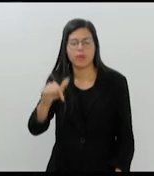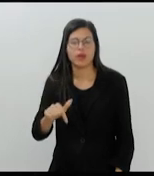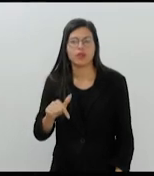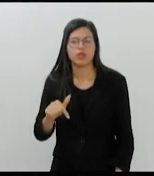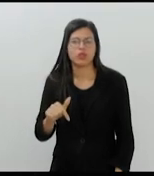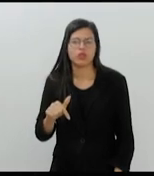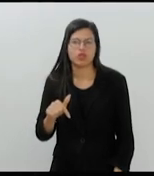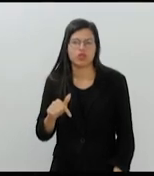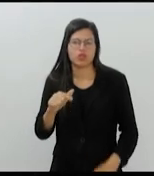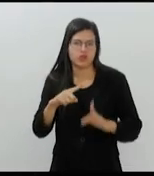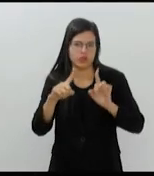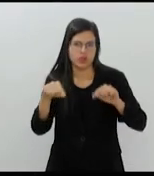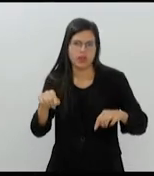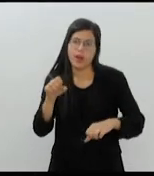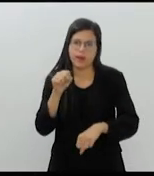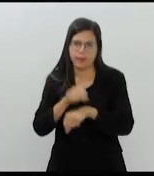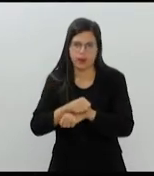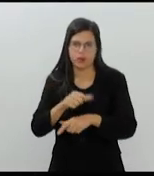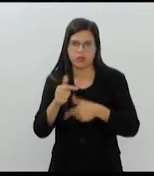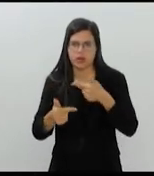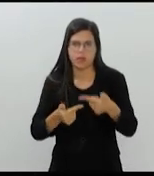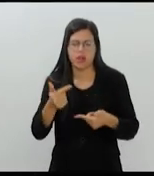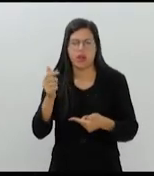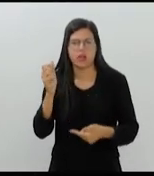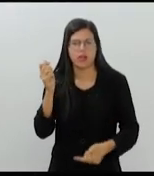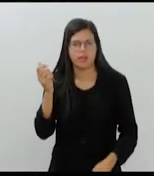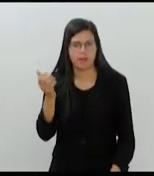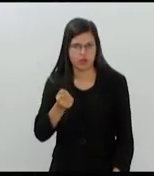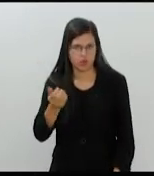inativos e pensionistas.